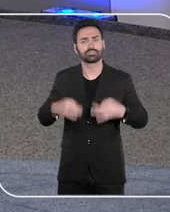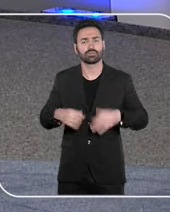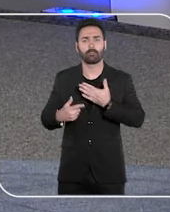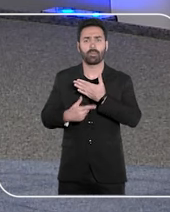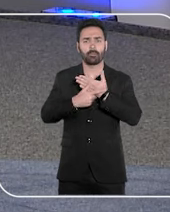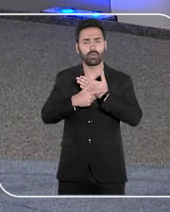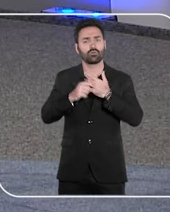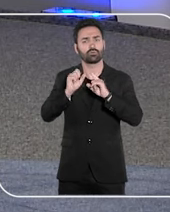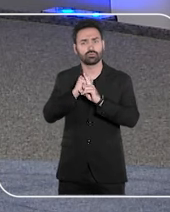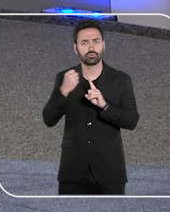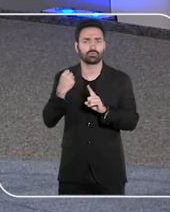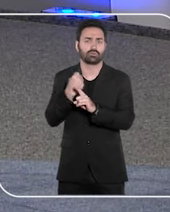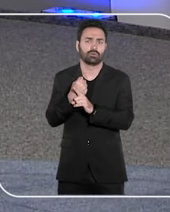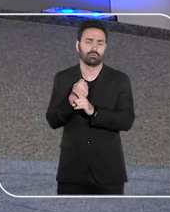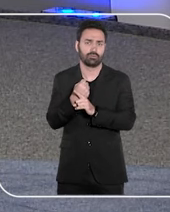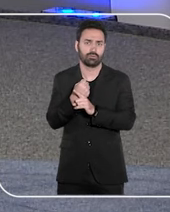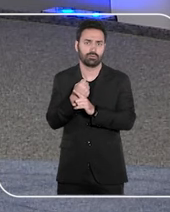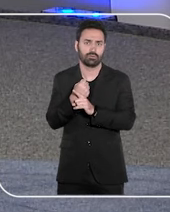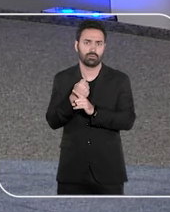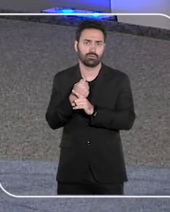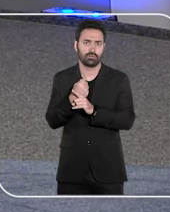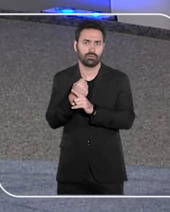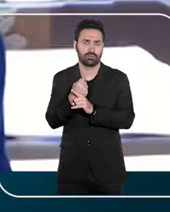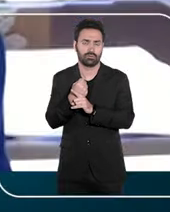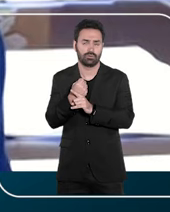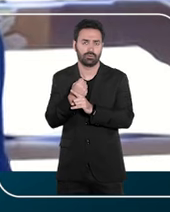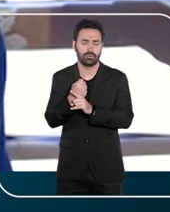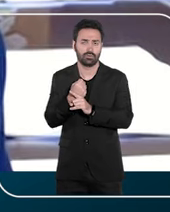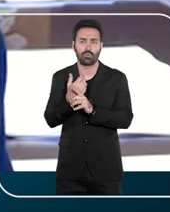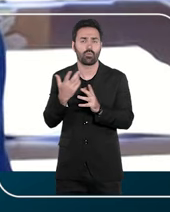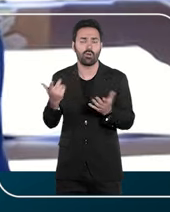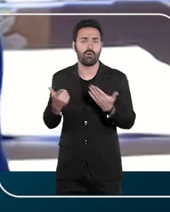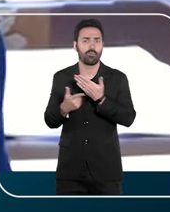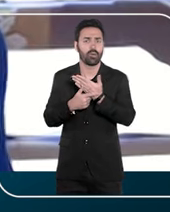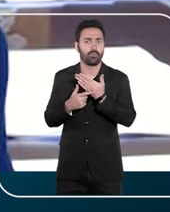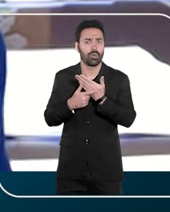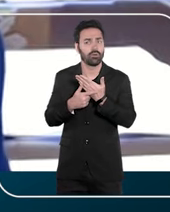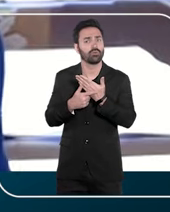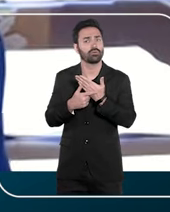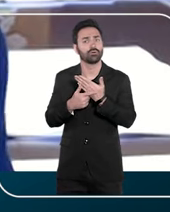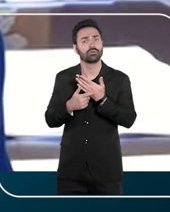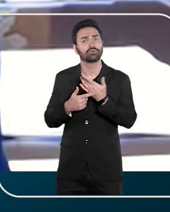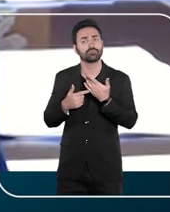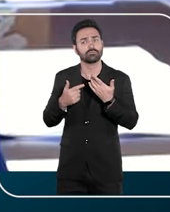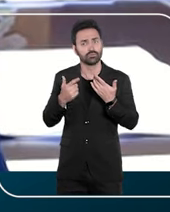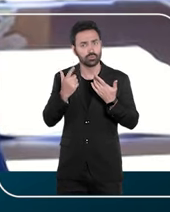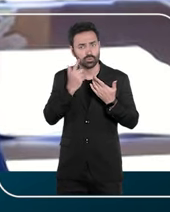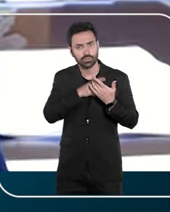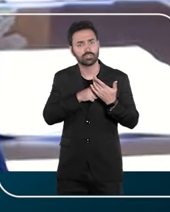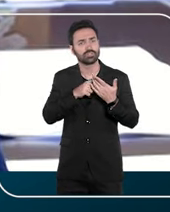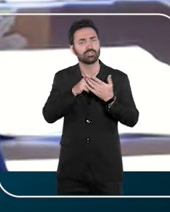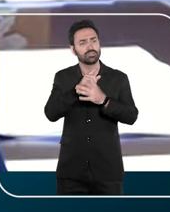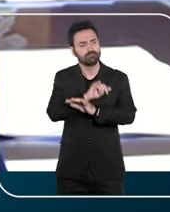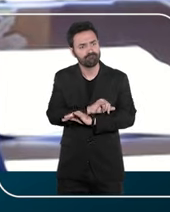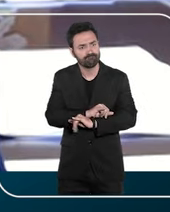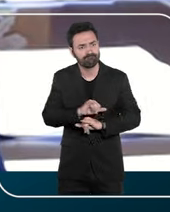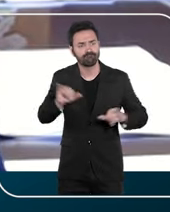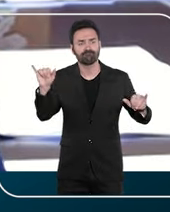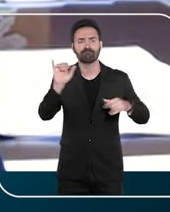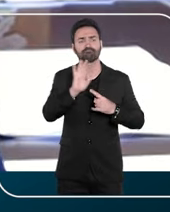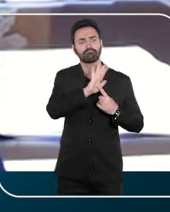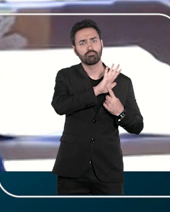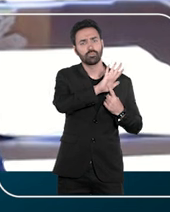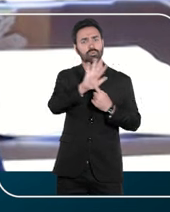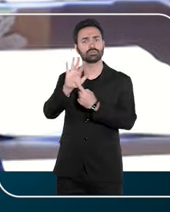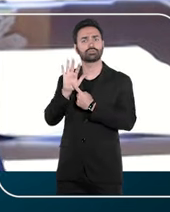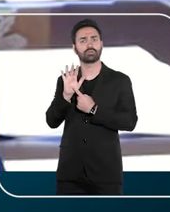dele, de poder transmitir para o povo, para o jurisdicionado, aquilo que nós